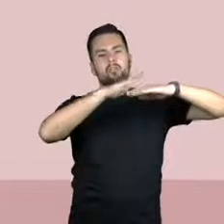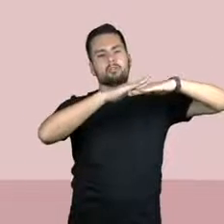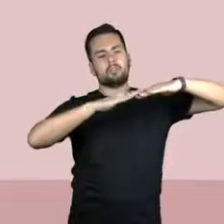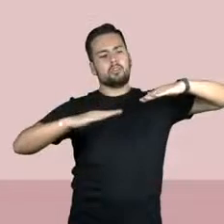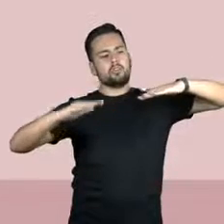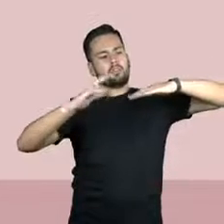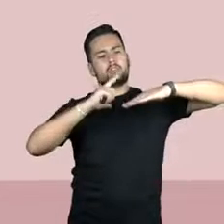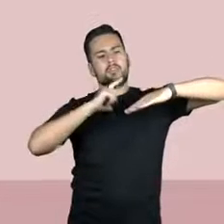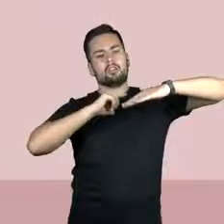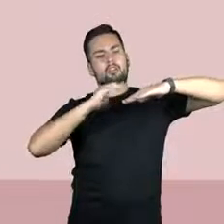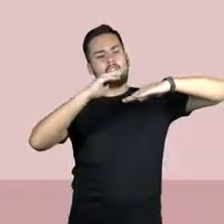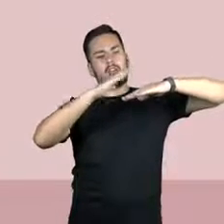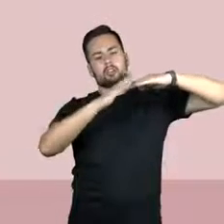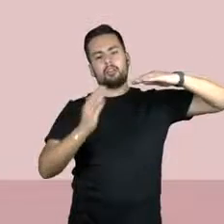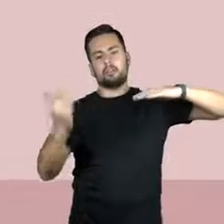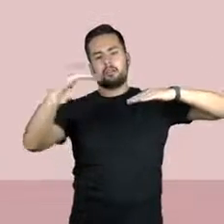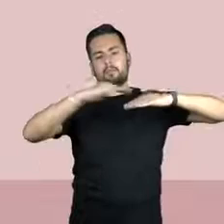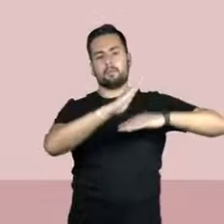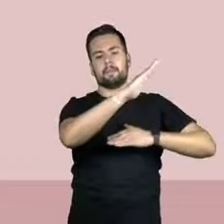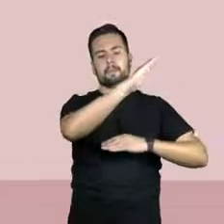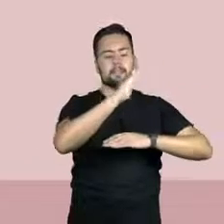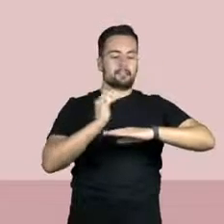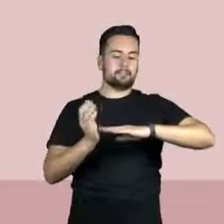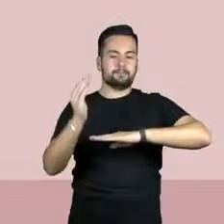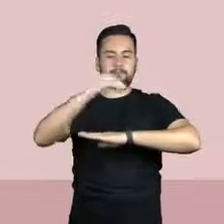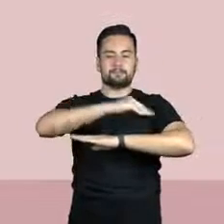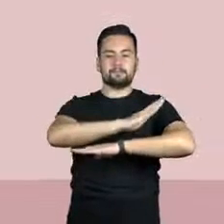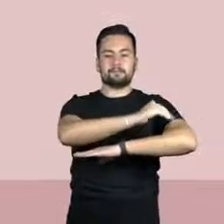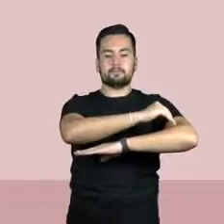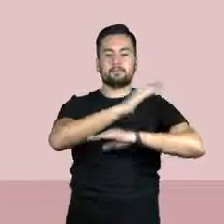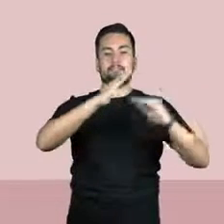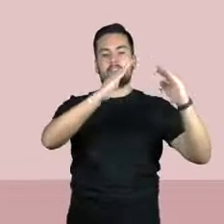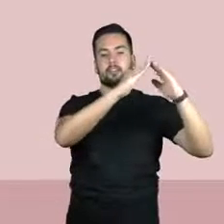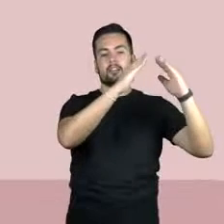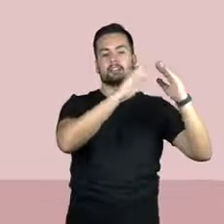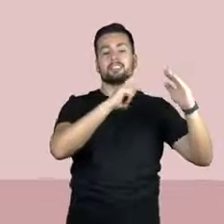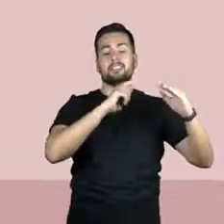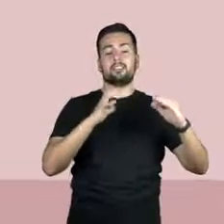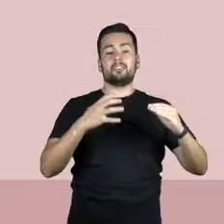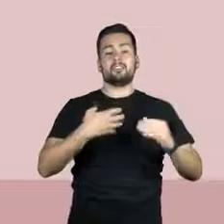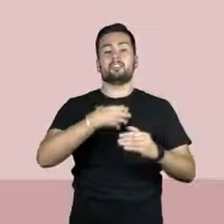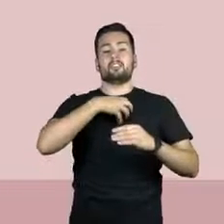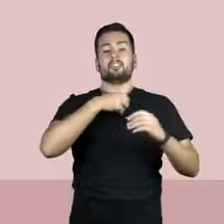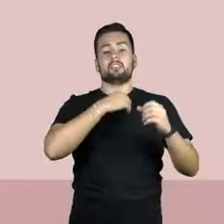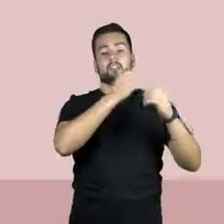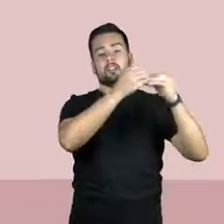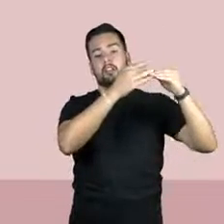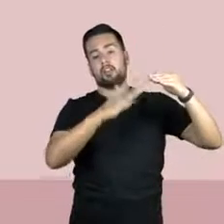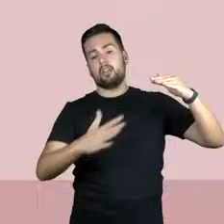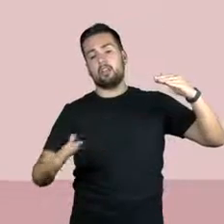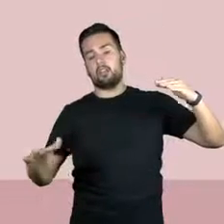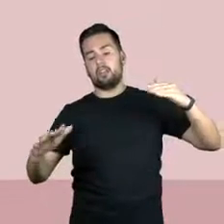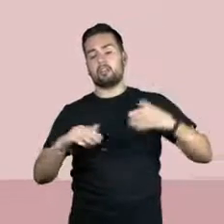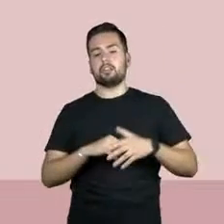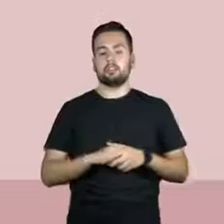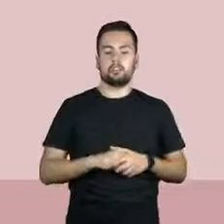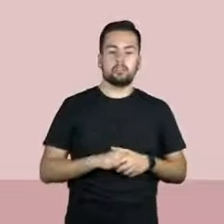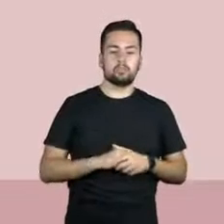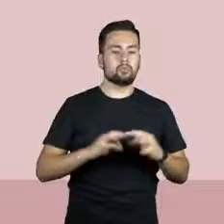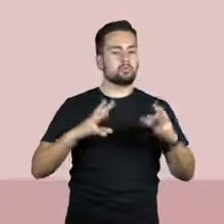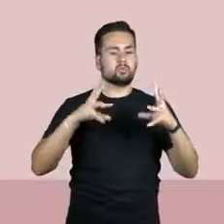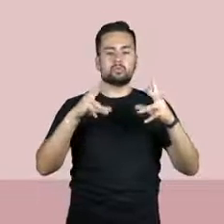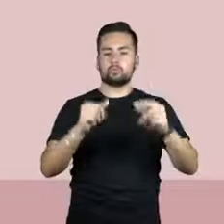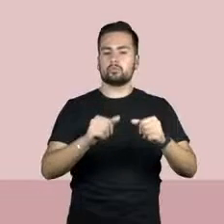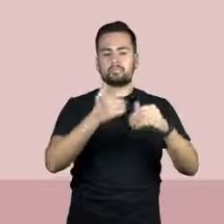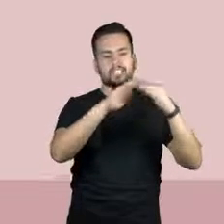tá? E aqui a gente pode ver claramente um efeito de deslizamento, ou seja, toda essa vegetação, toda essa encosta, ela